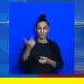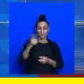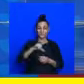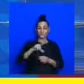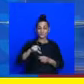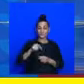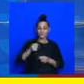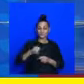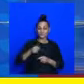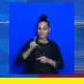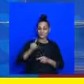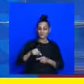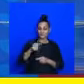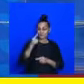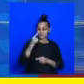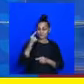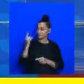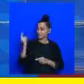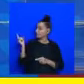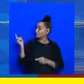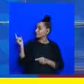Próximo número sorteado.